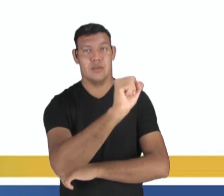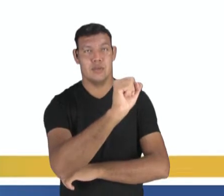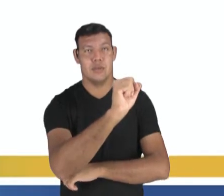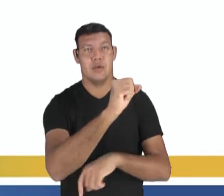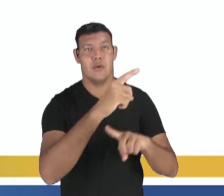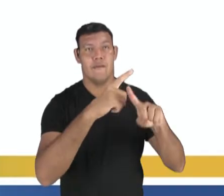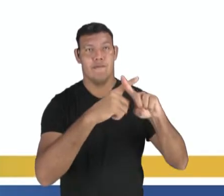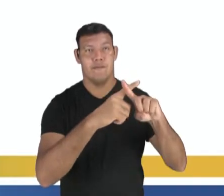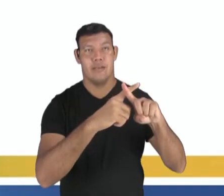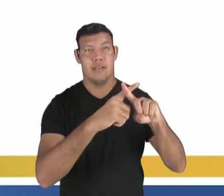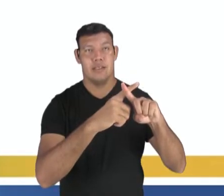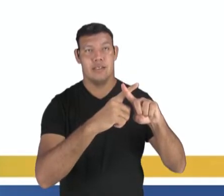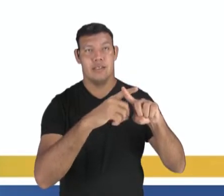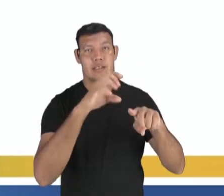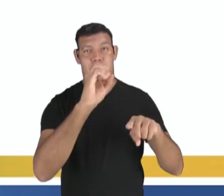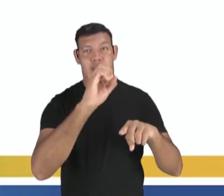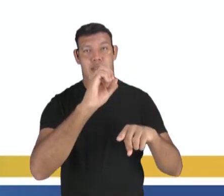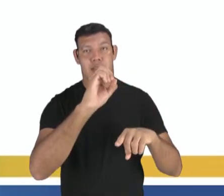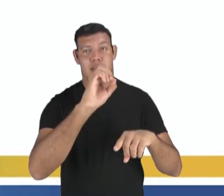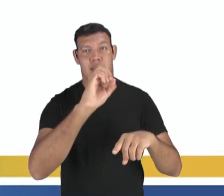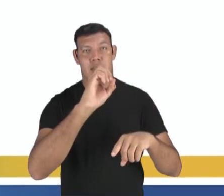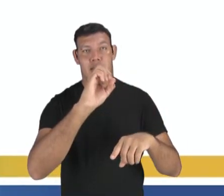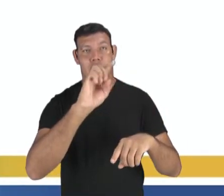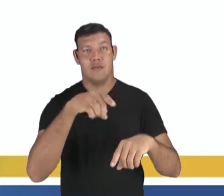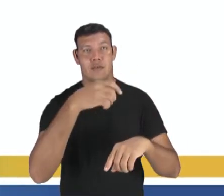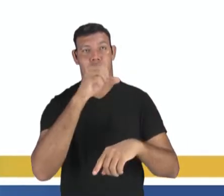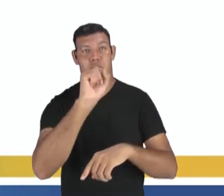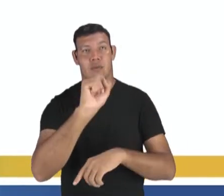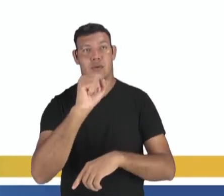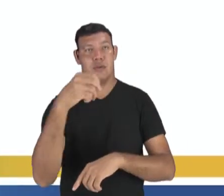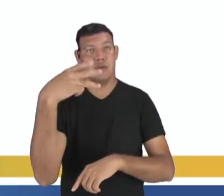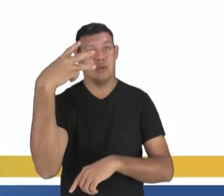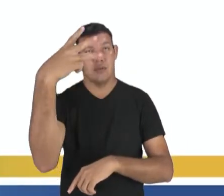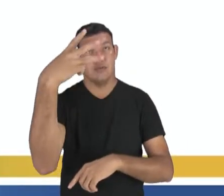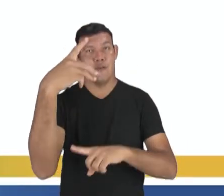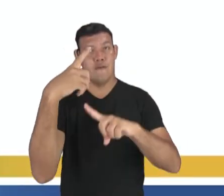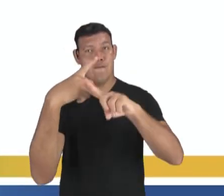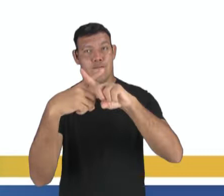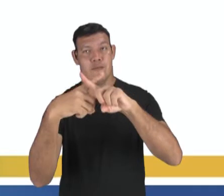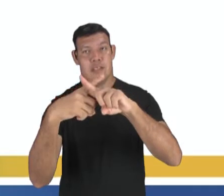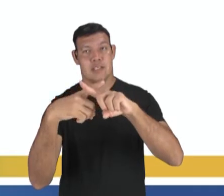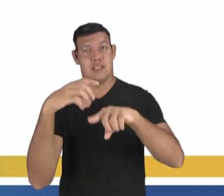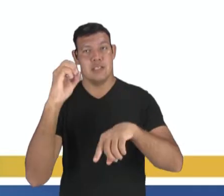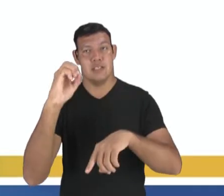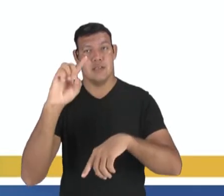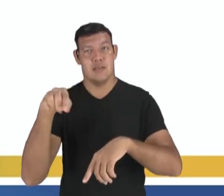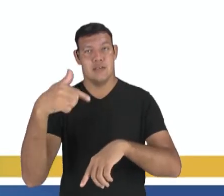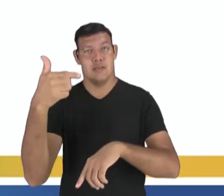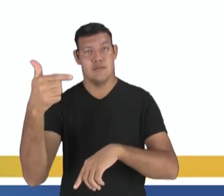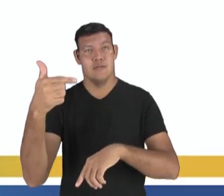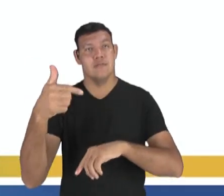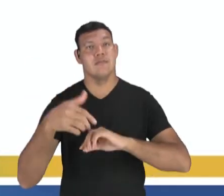aí e nós temos um cálculo 0,8 x